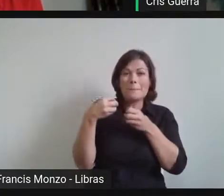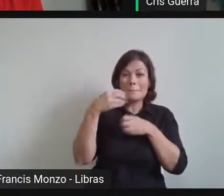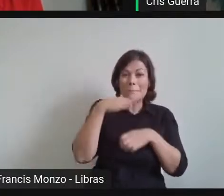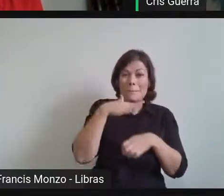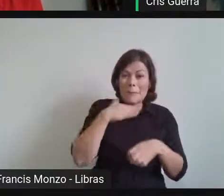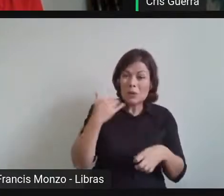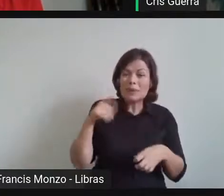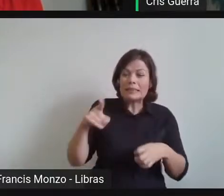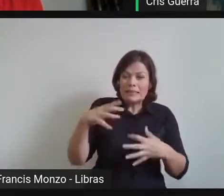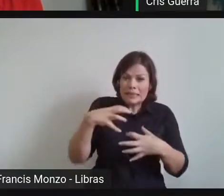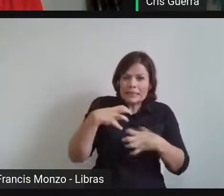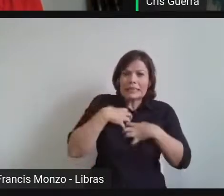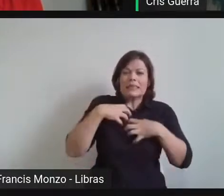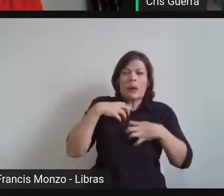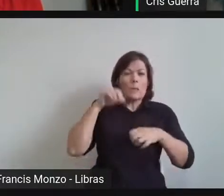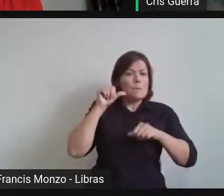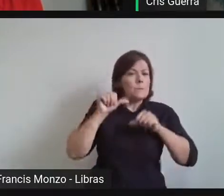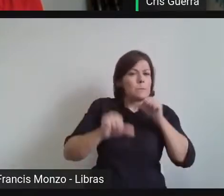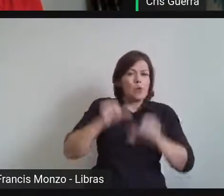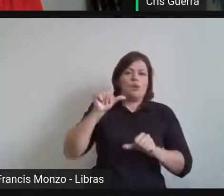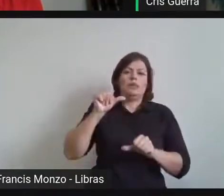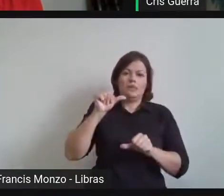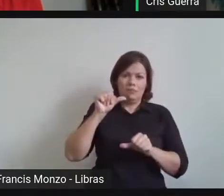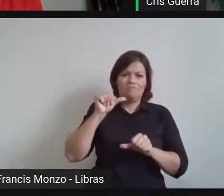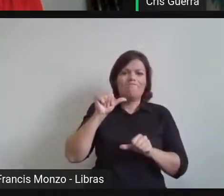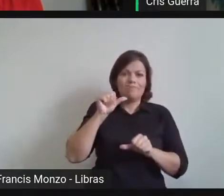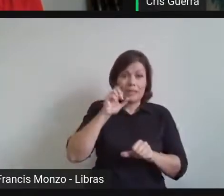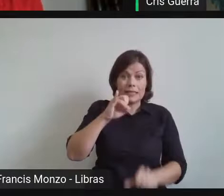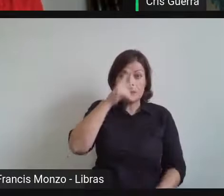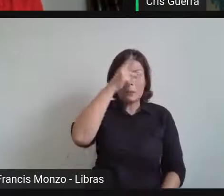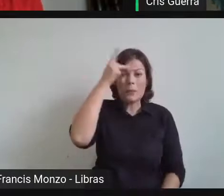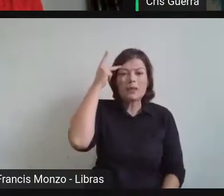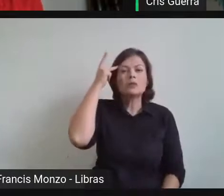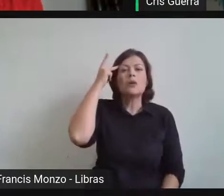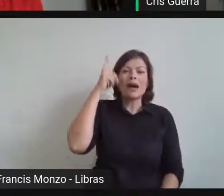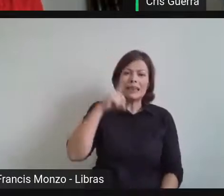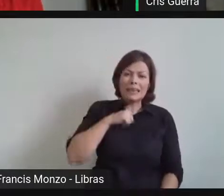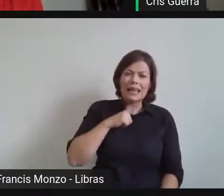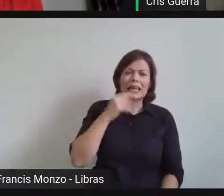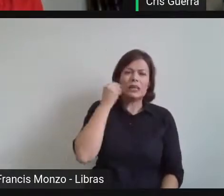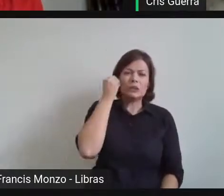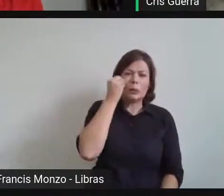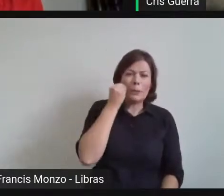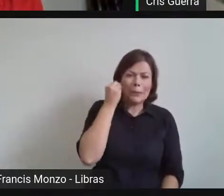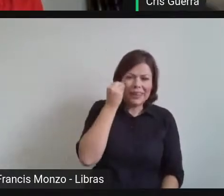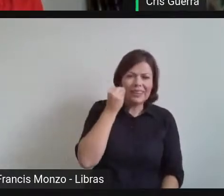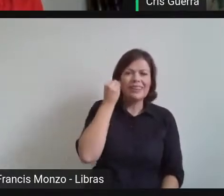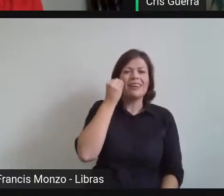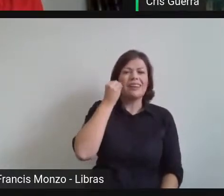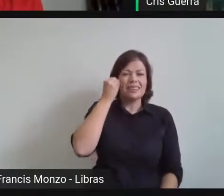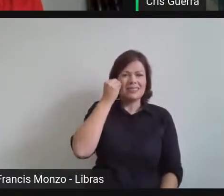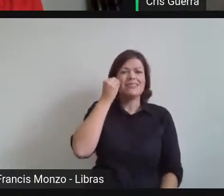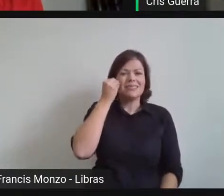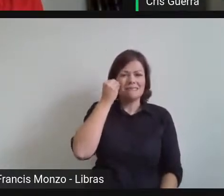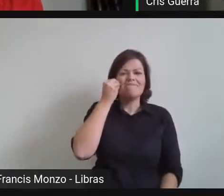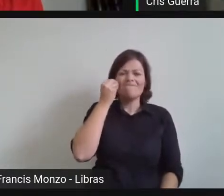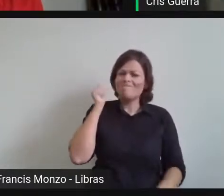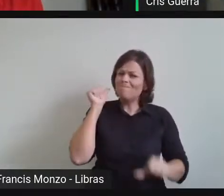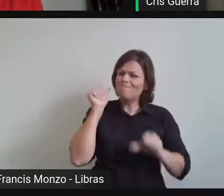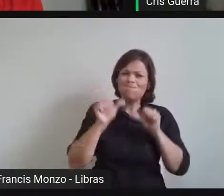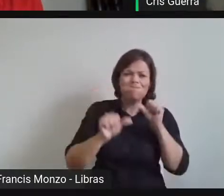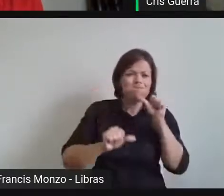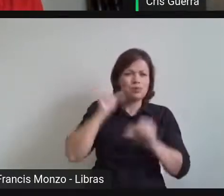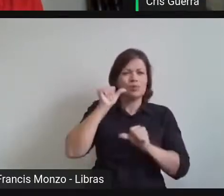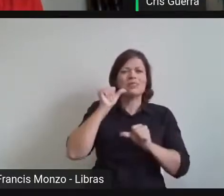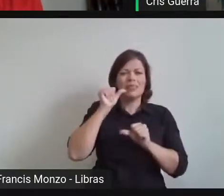grande por morte mesmo, acaba... quem consegue passar para um outro momento da vida depois disso e